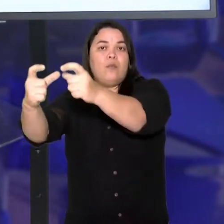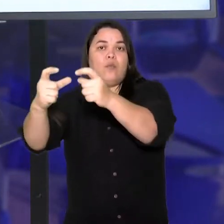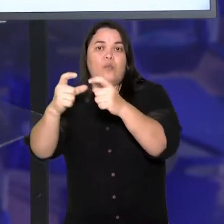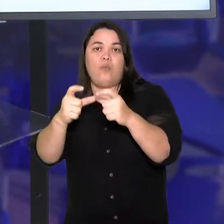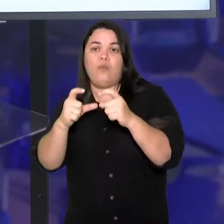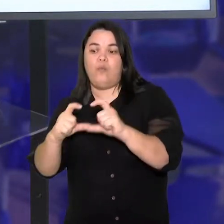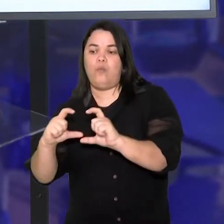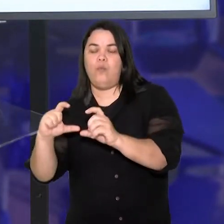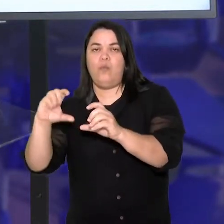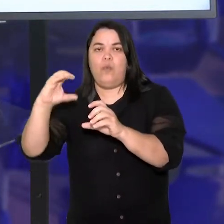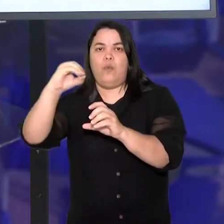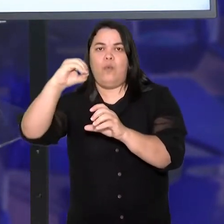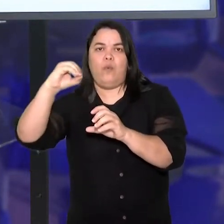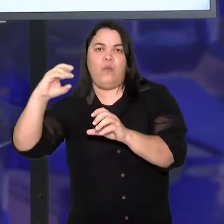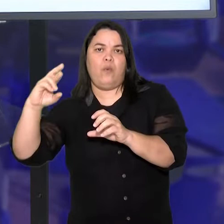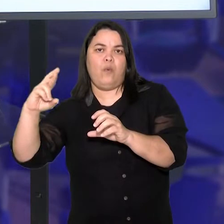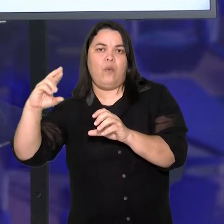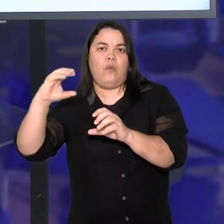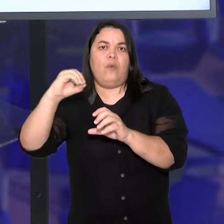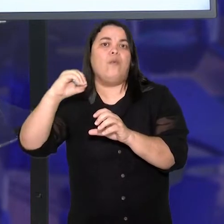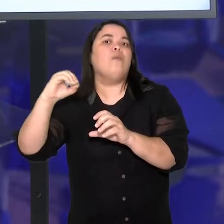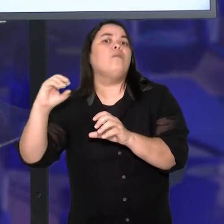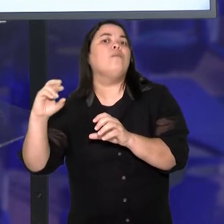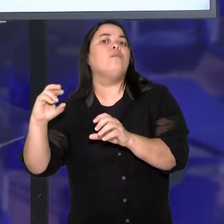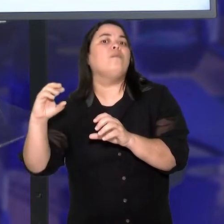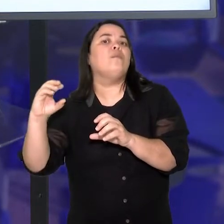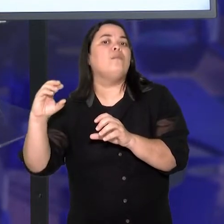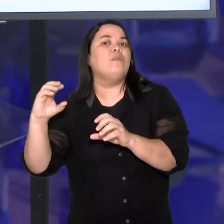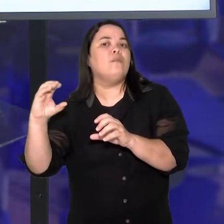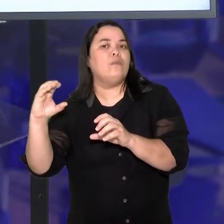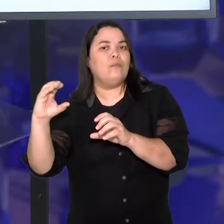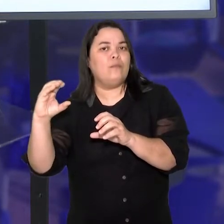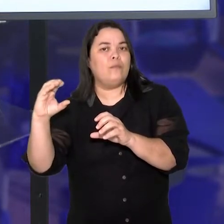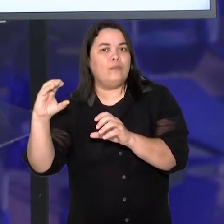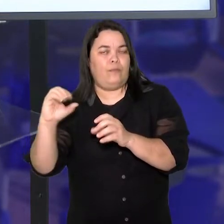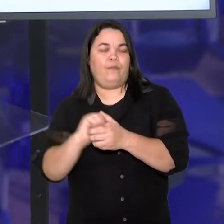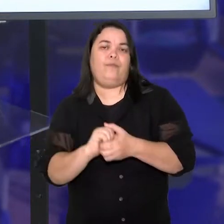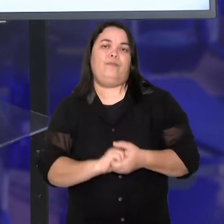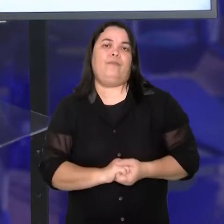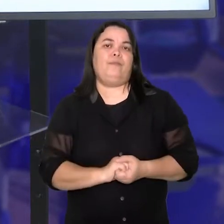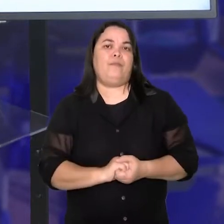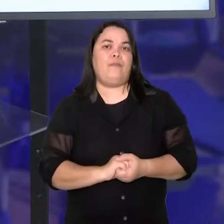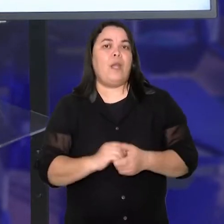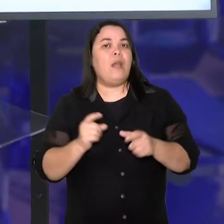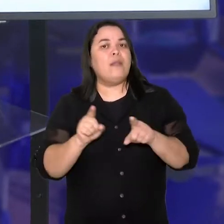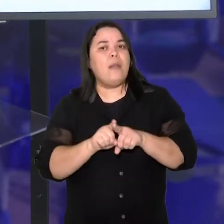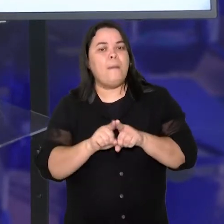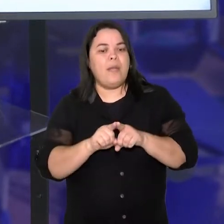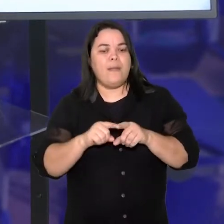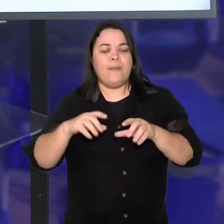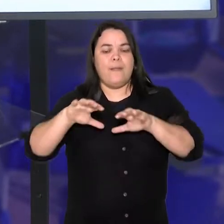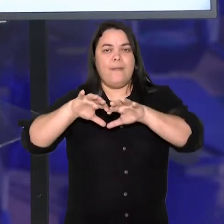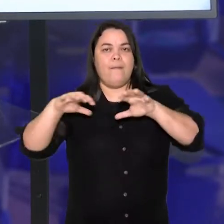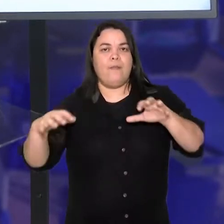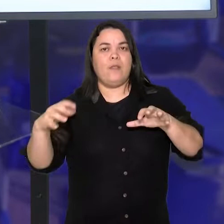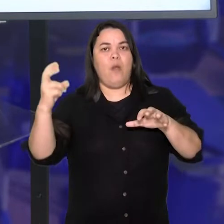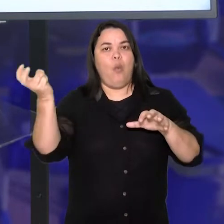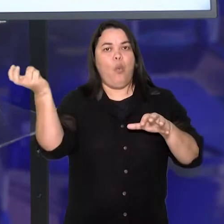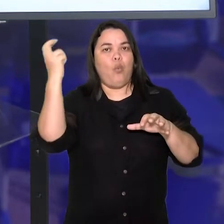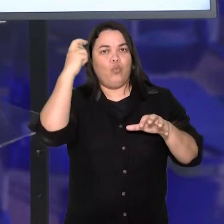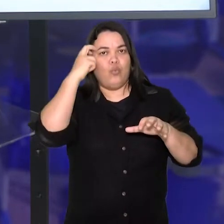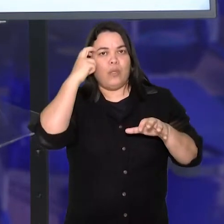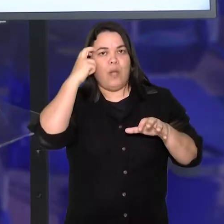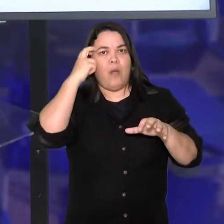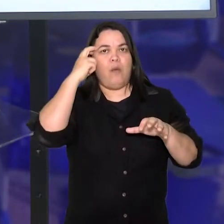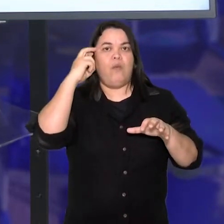né, Ocidente e Oriente. Ou nós podemos também trazer a divisão cultural em mundo ocidental e mundo